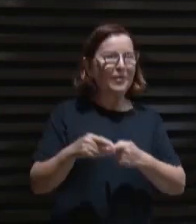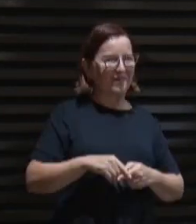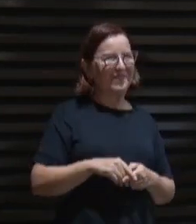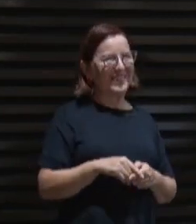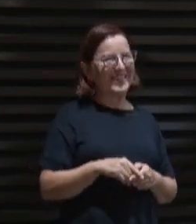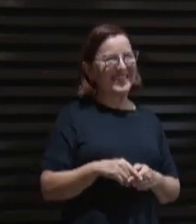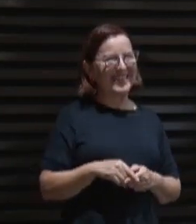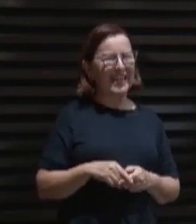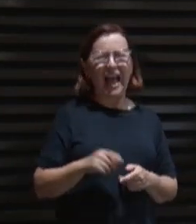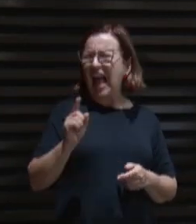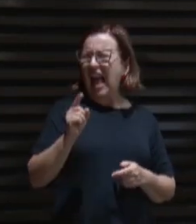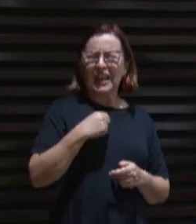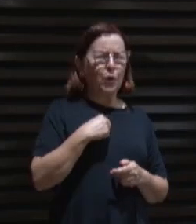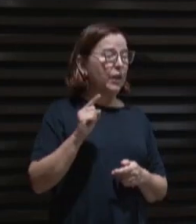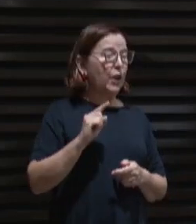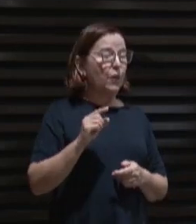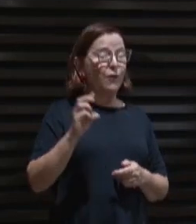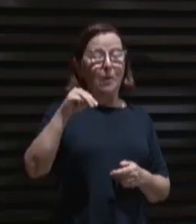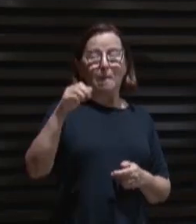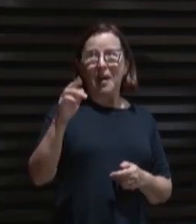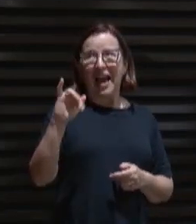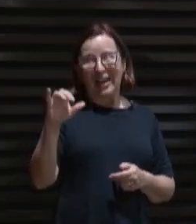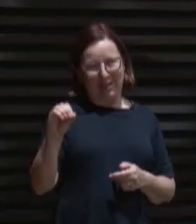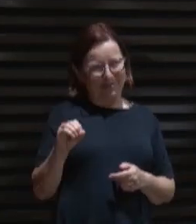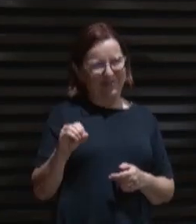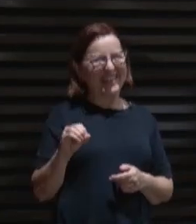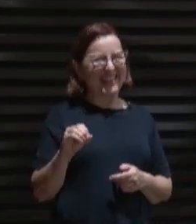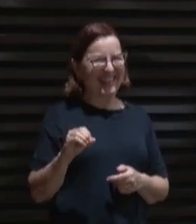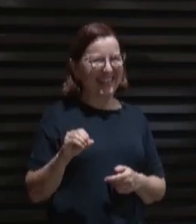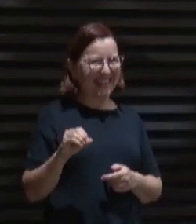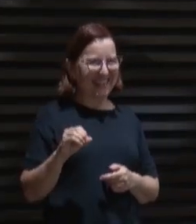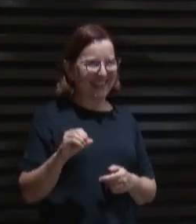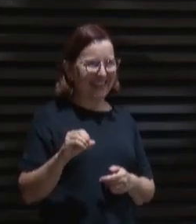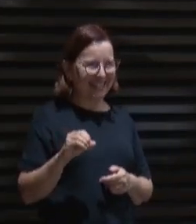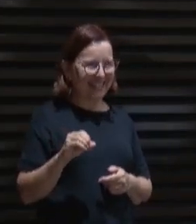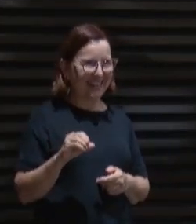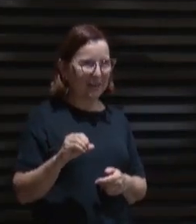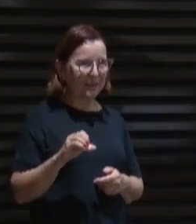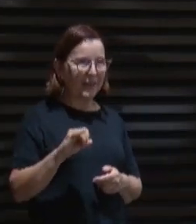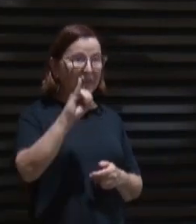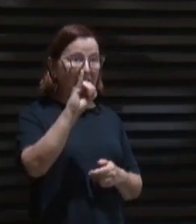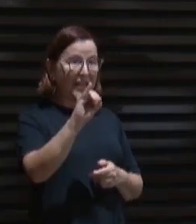Não, quem falou foi o Mário. Vem cá, Mário. Nós vamos pegar a ponta da meada.